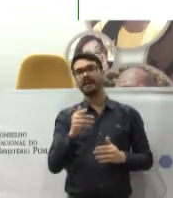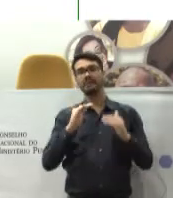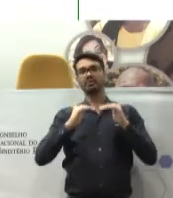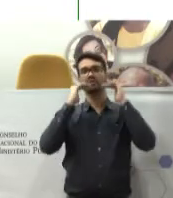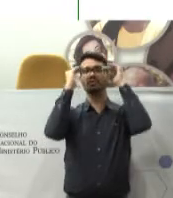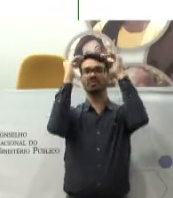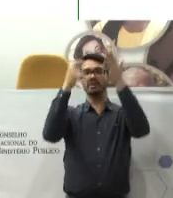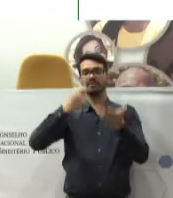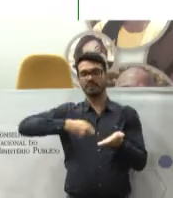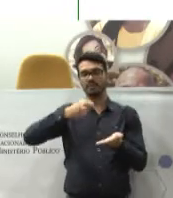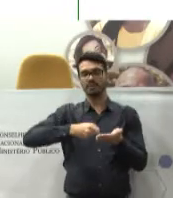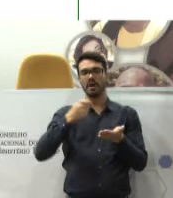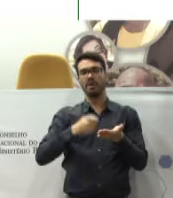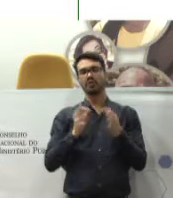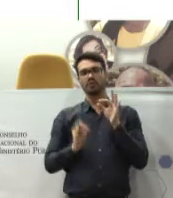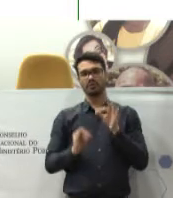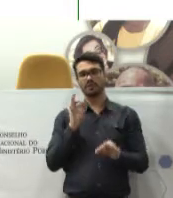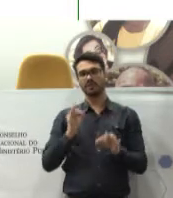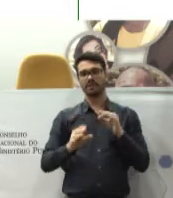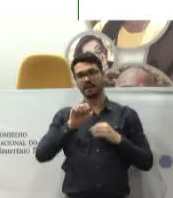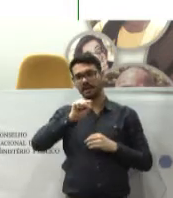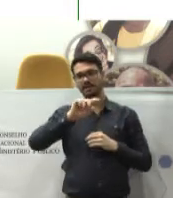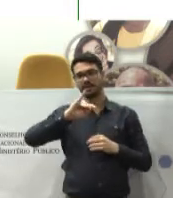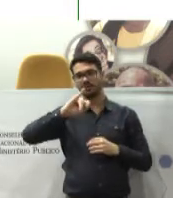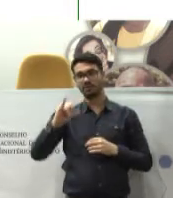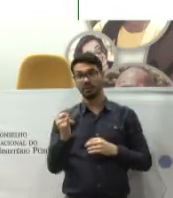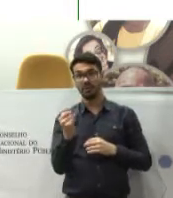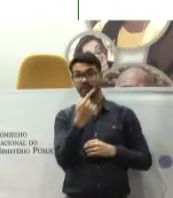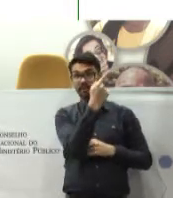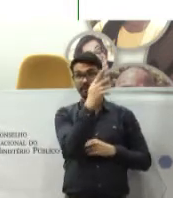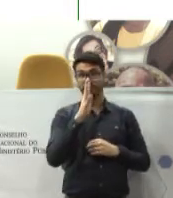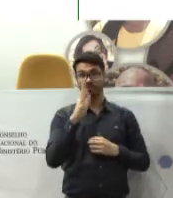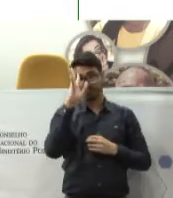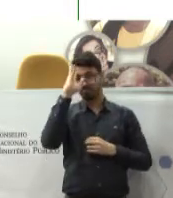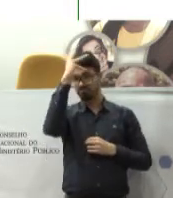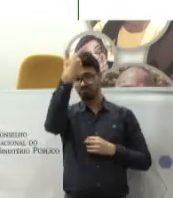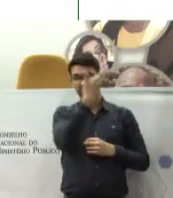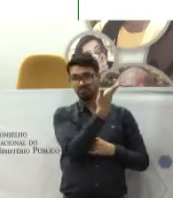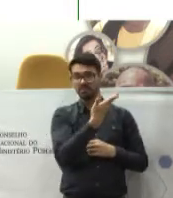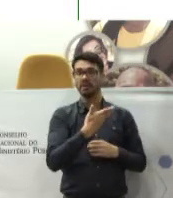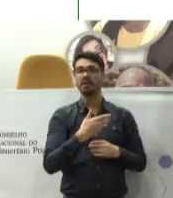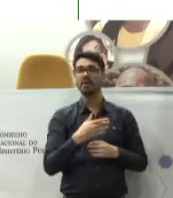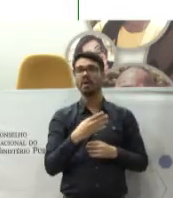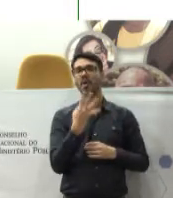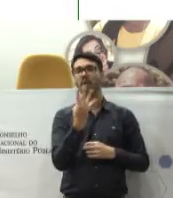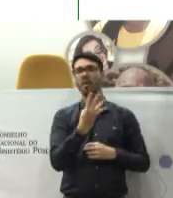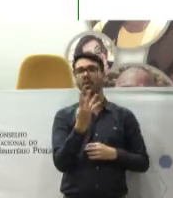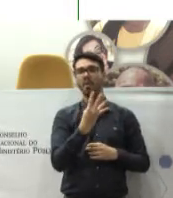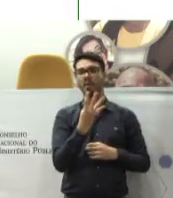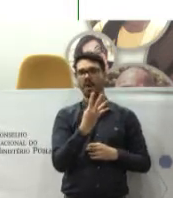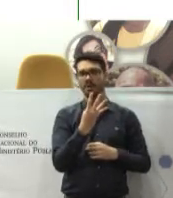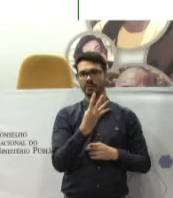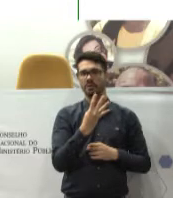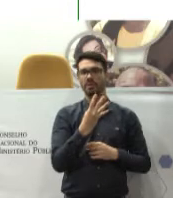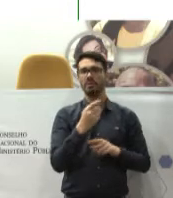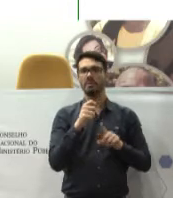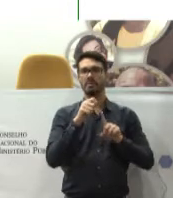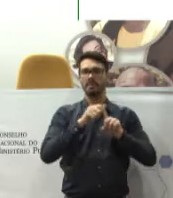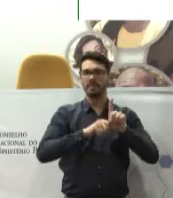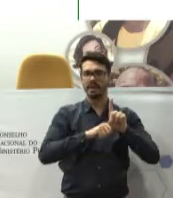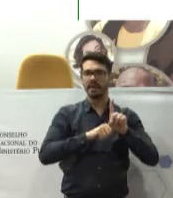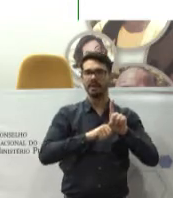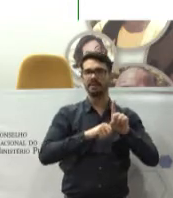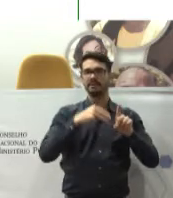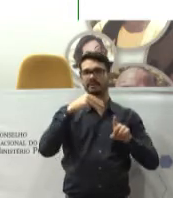Justiça. Essa decisão, ela já foi concluída. A partir de 4 dos 5, ela foi